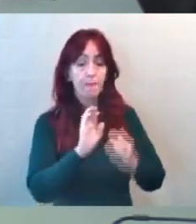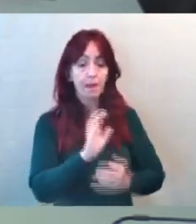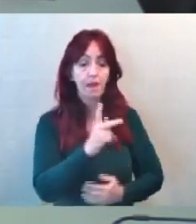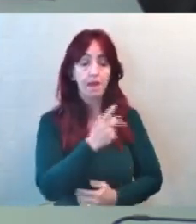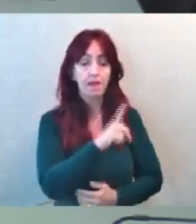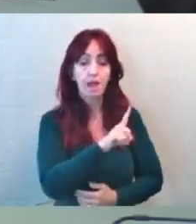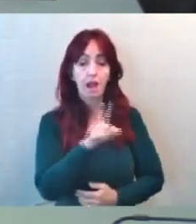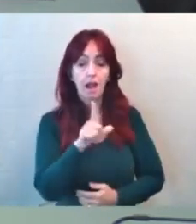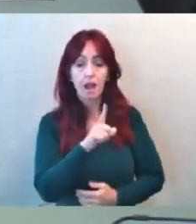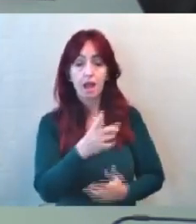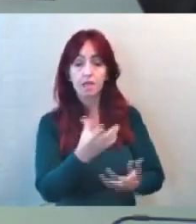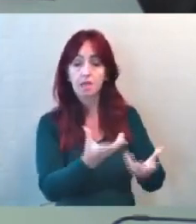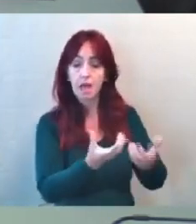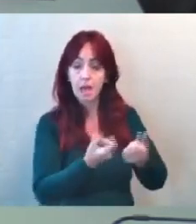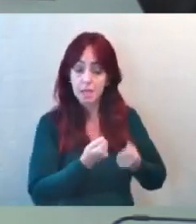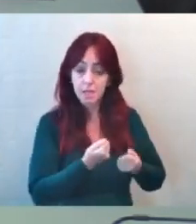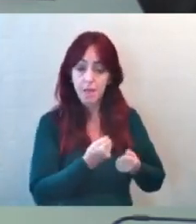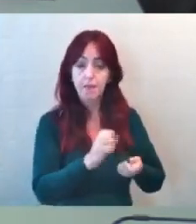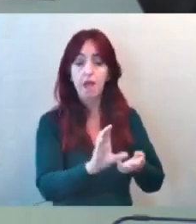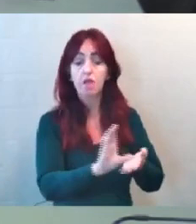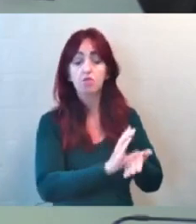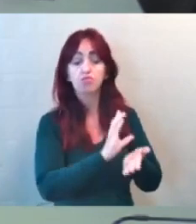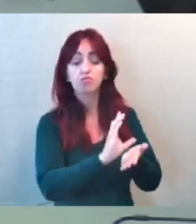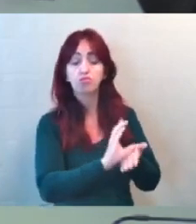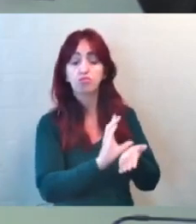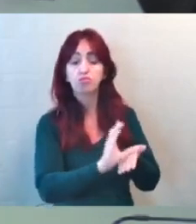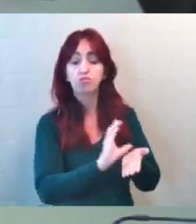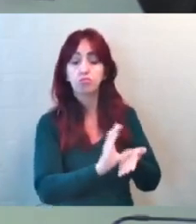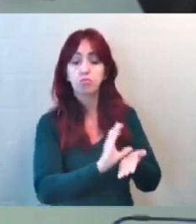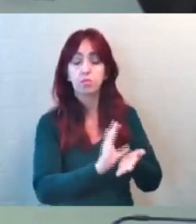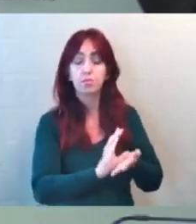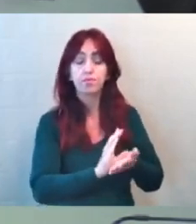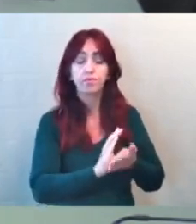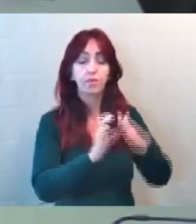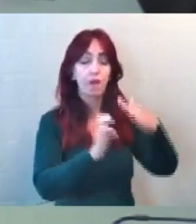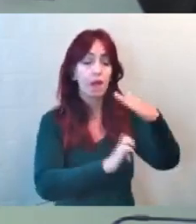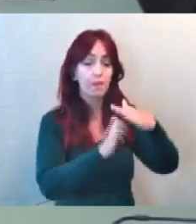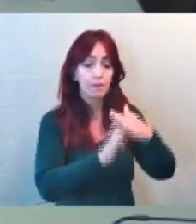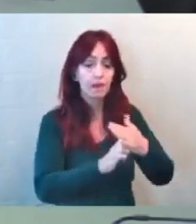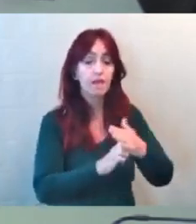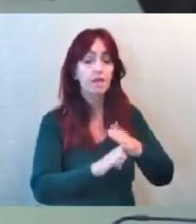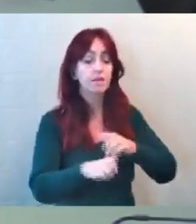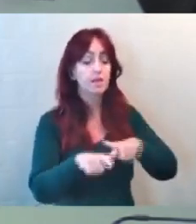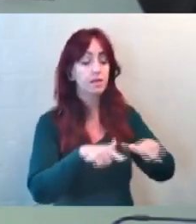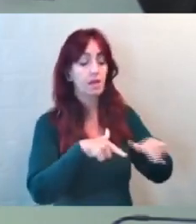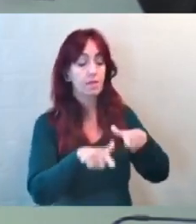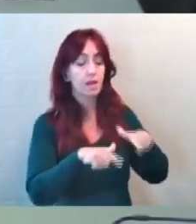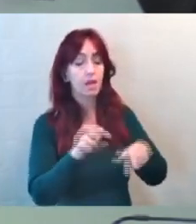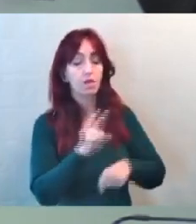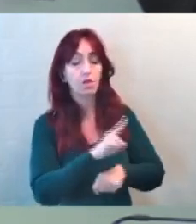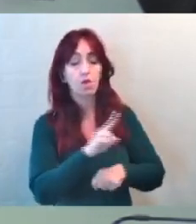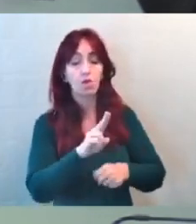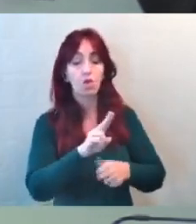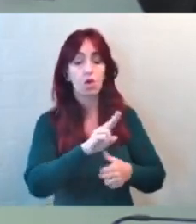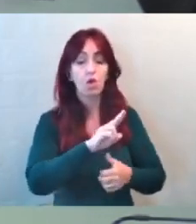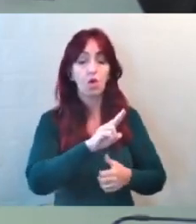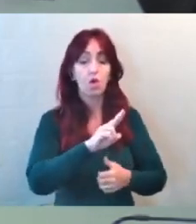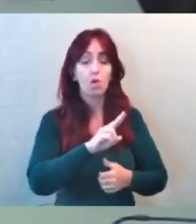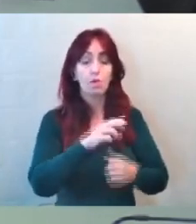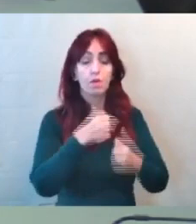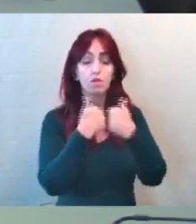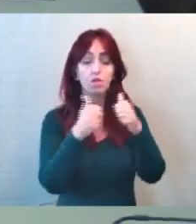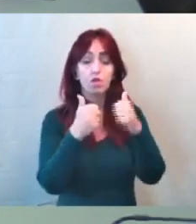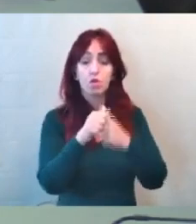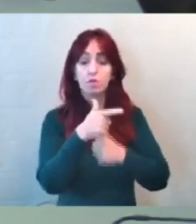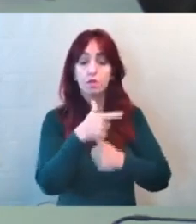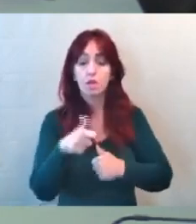o subsídio, a empresa BH Leste S.A. operando com o nome de ônibus em outras